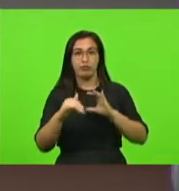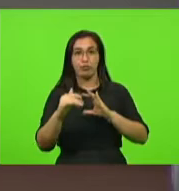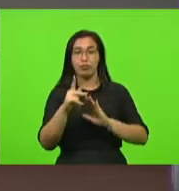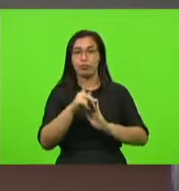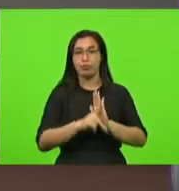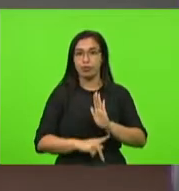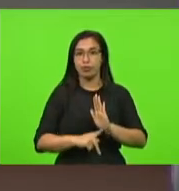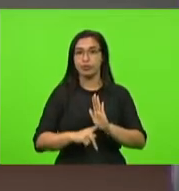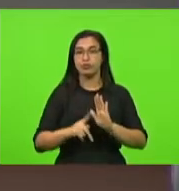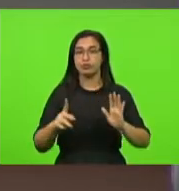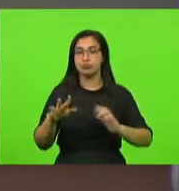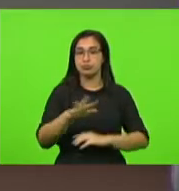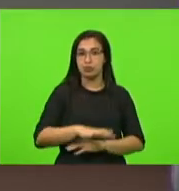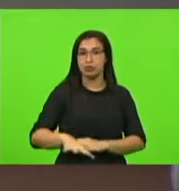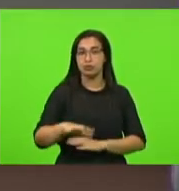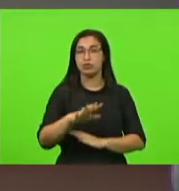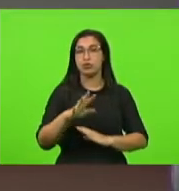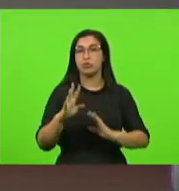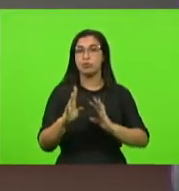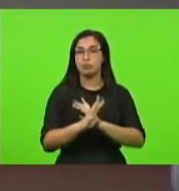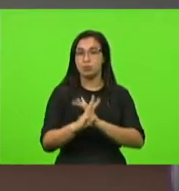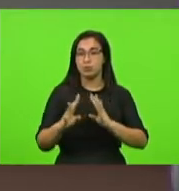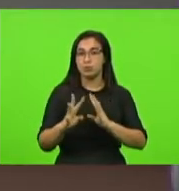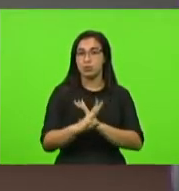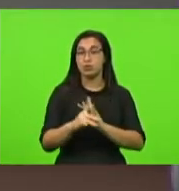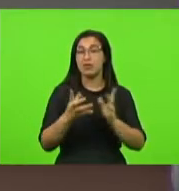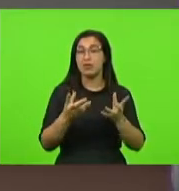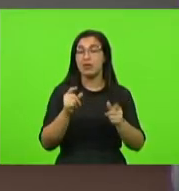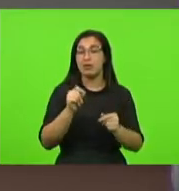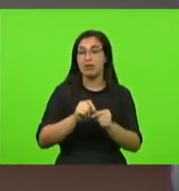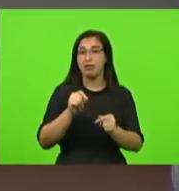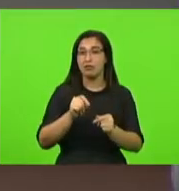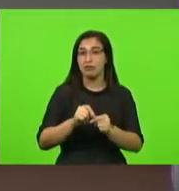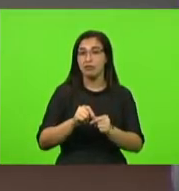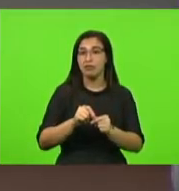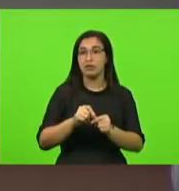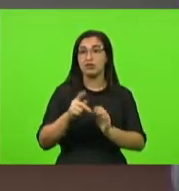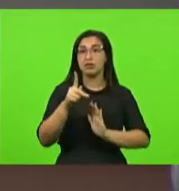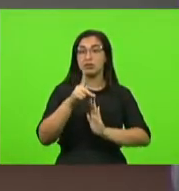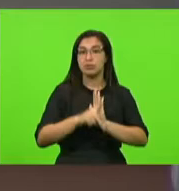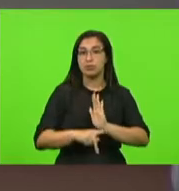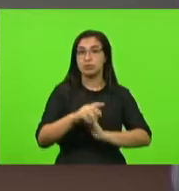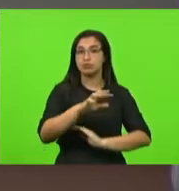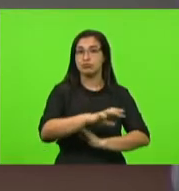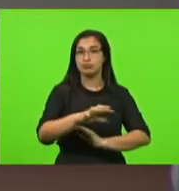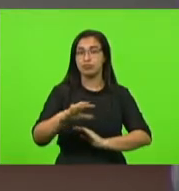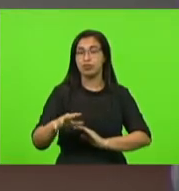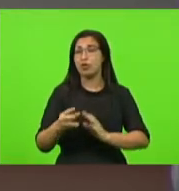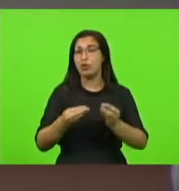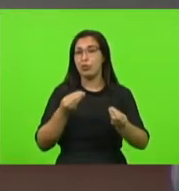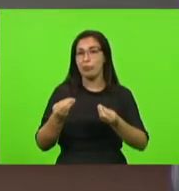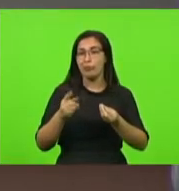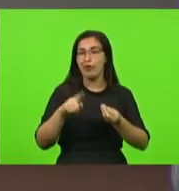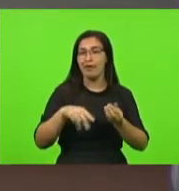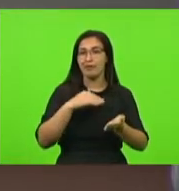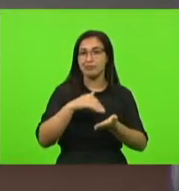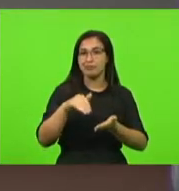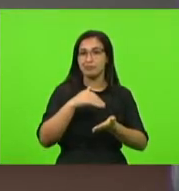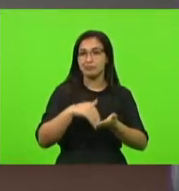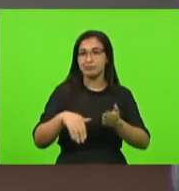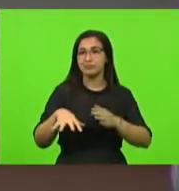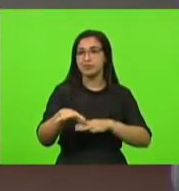região metropolitana. E ele queria fazer esse projeto de região metropolitana como as secretarias